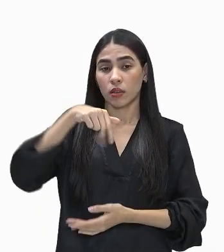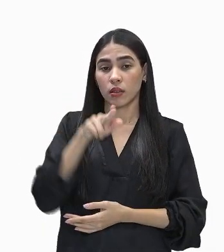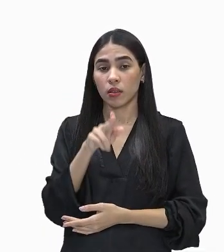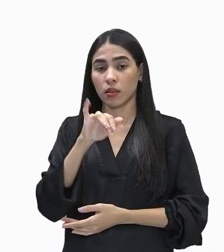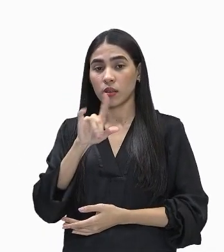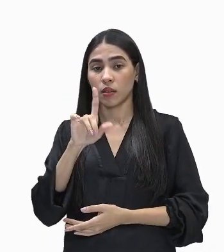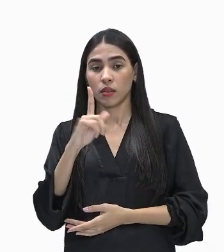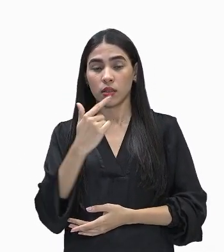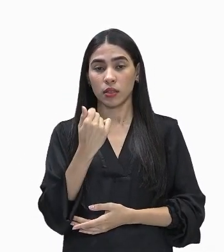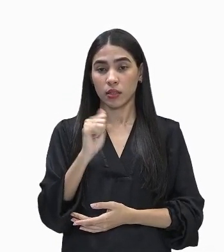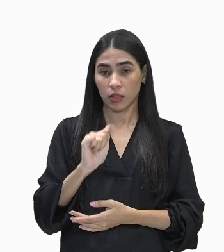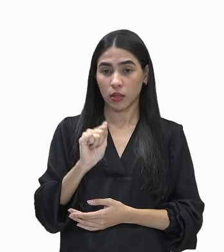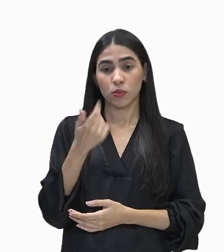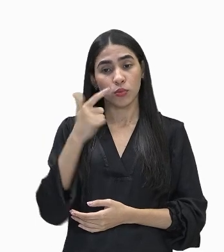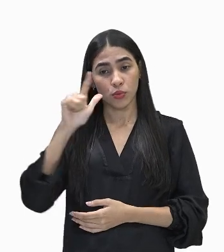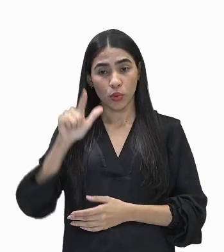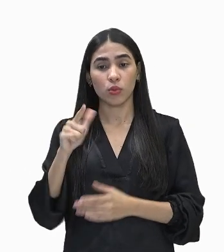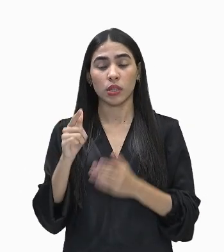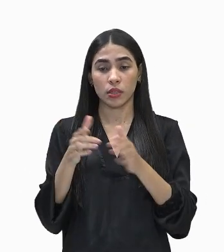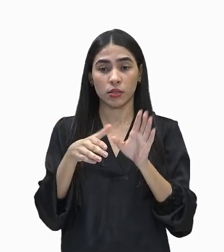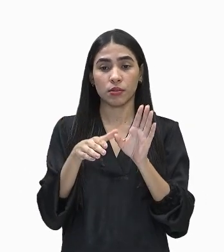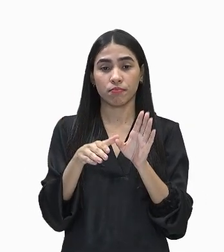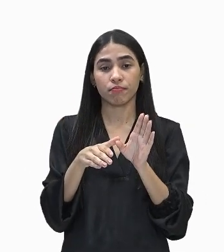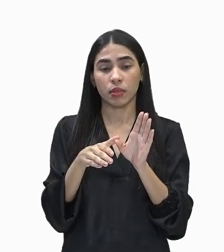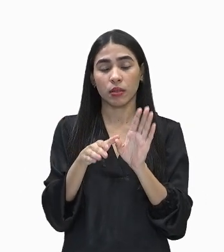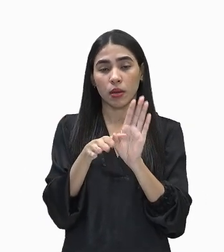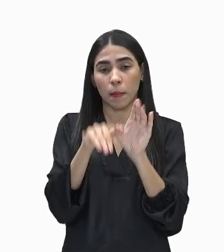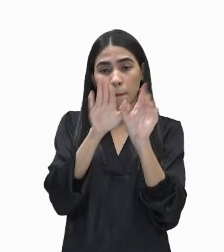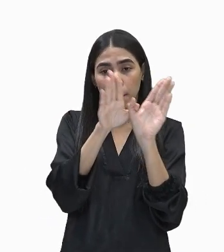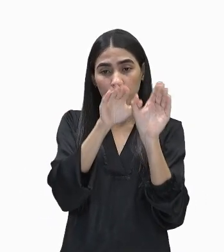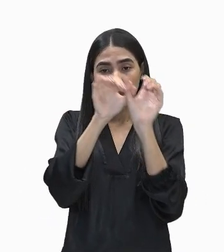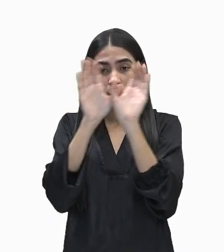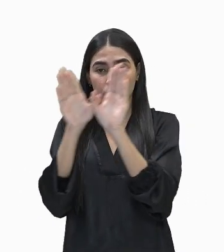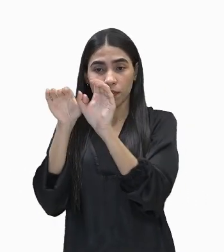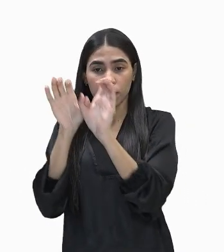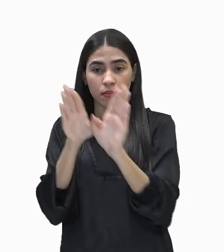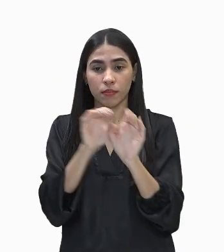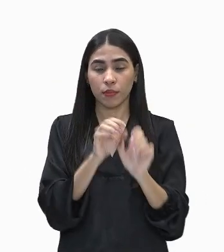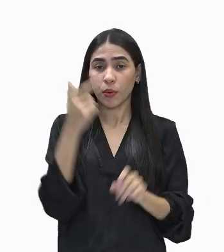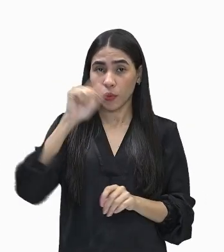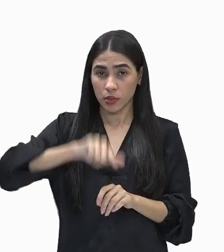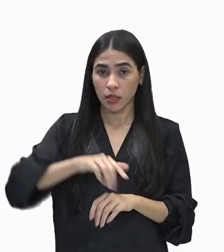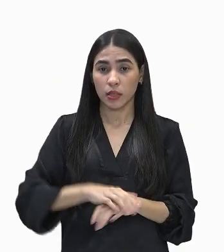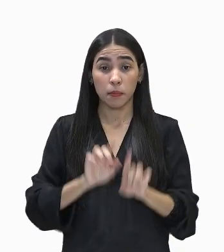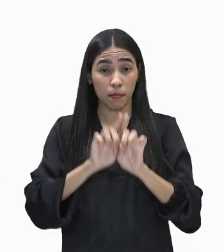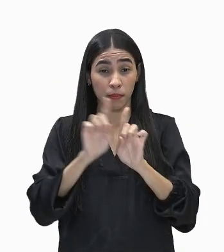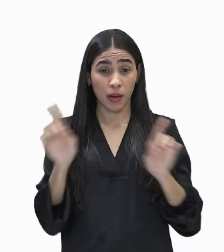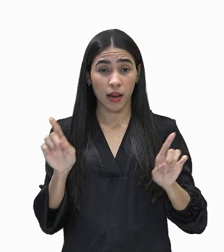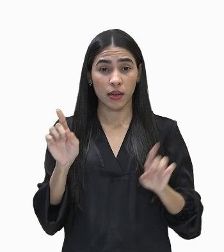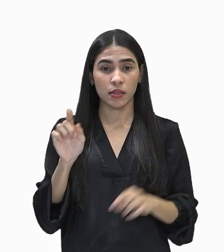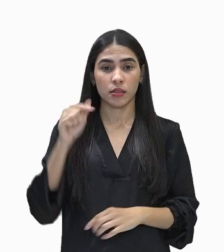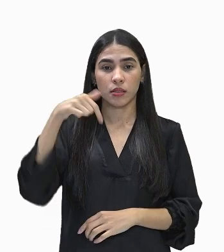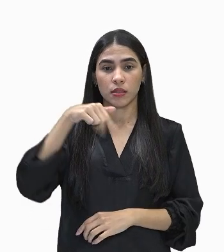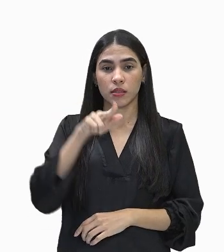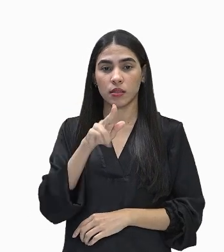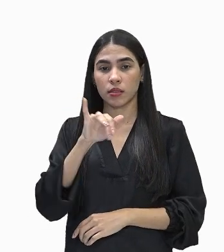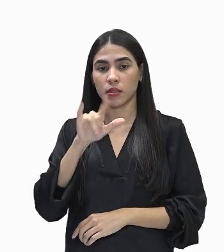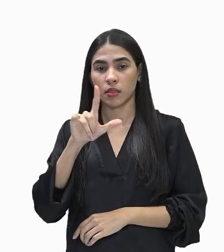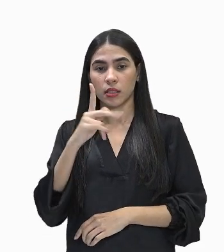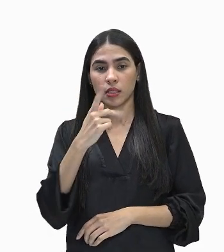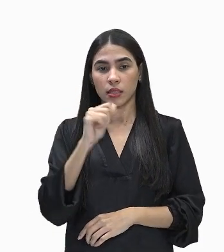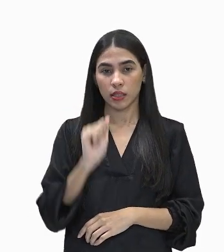outros indivíduos conseguem voar, conseguem sobrevoar. Elas vão ter, as paleognatas, as